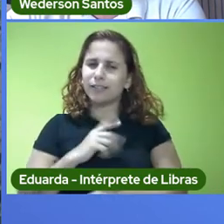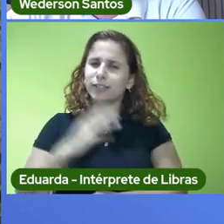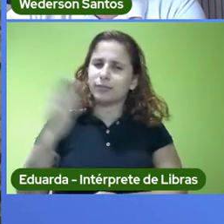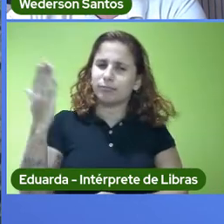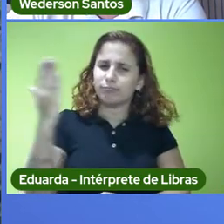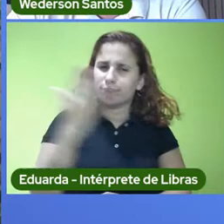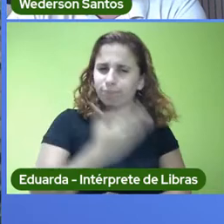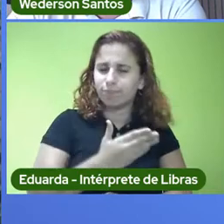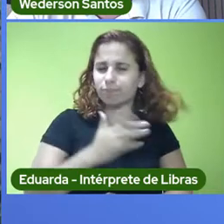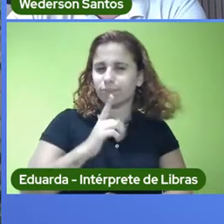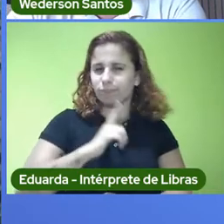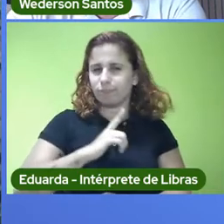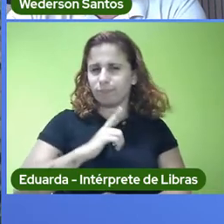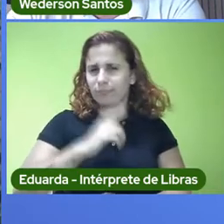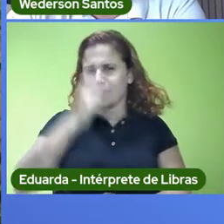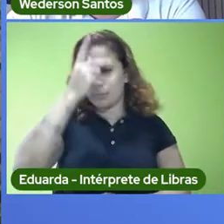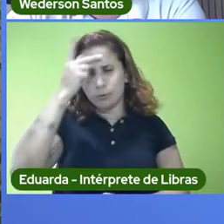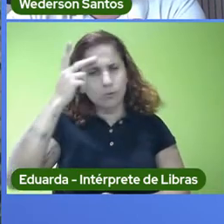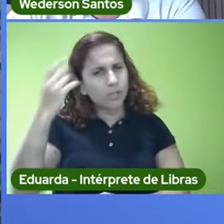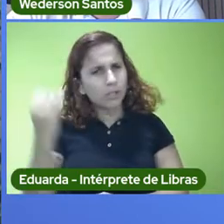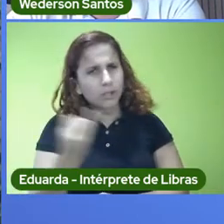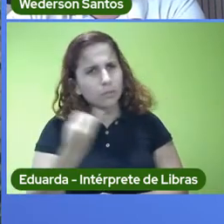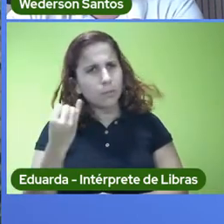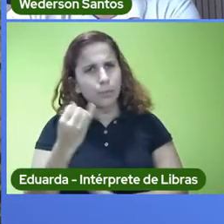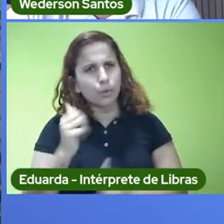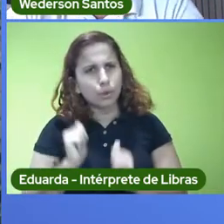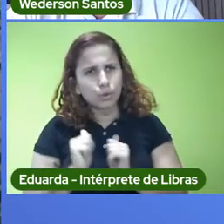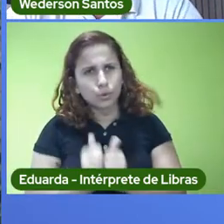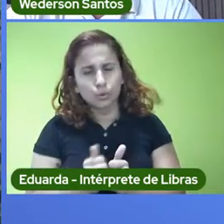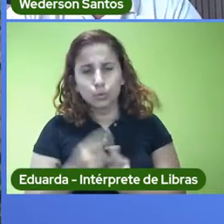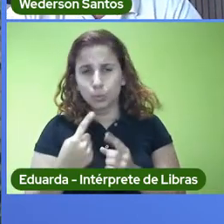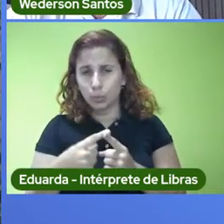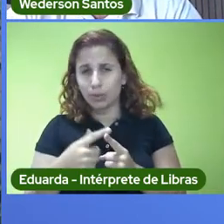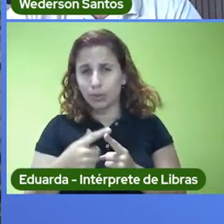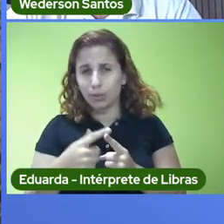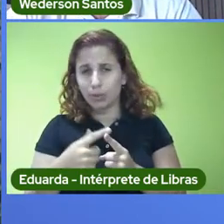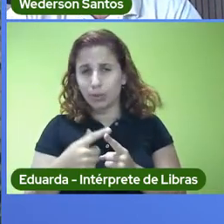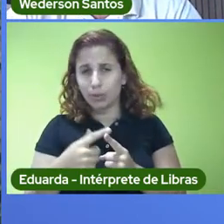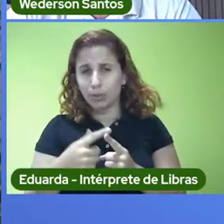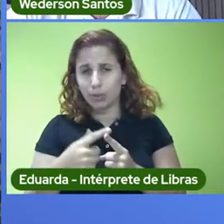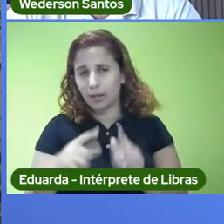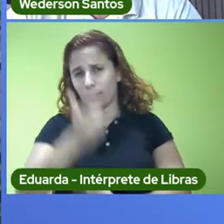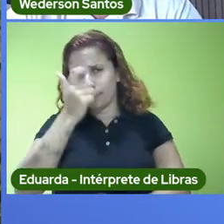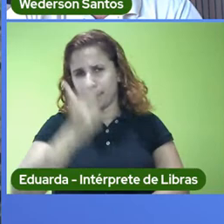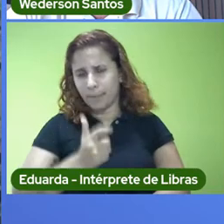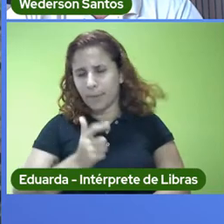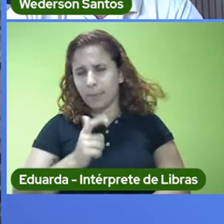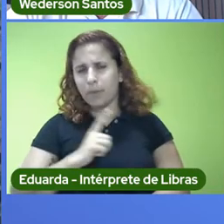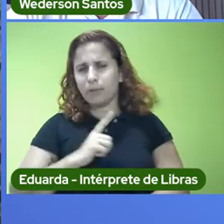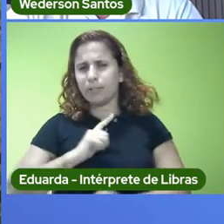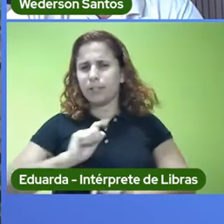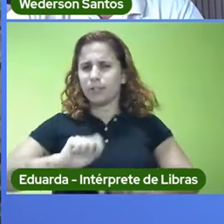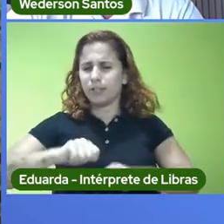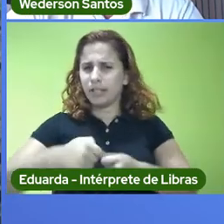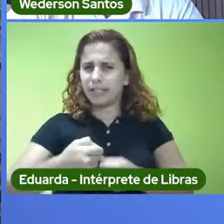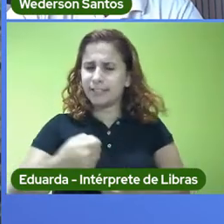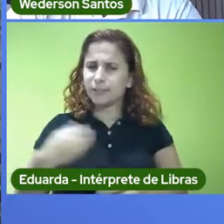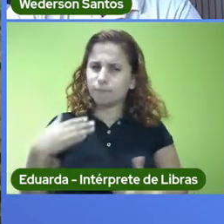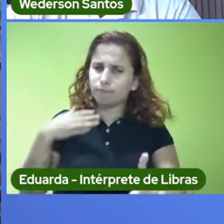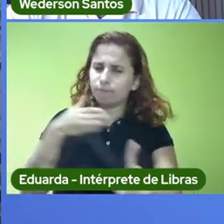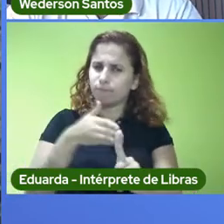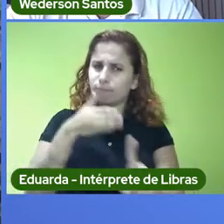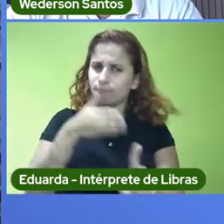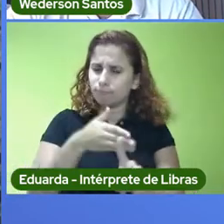eu acho que esse é o nosso papel, tanto de ação direta, junto às pessoas com deficiência, no apoio, na provocação e numa